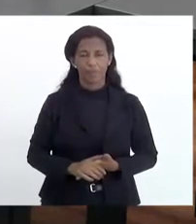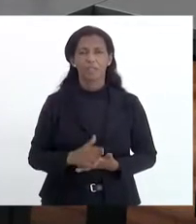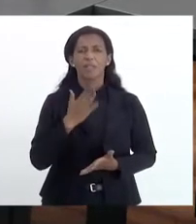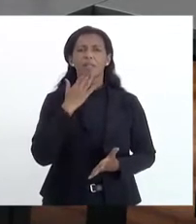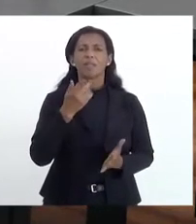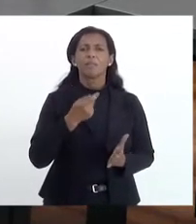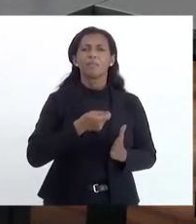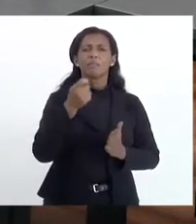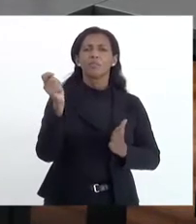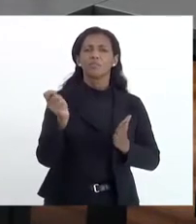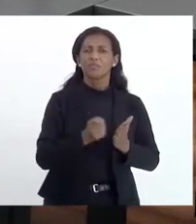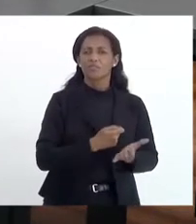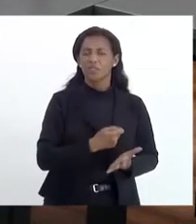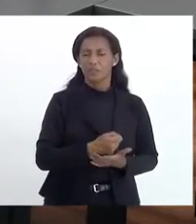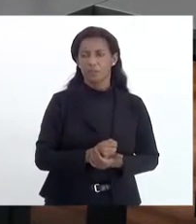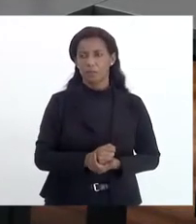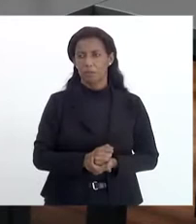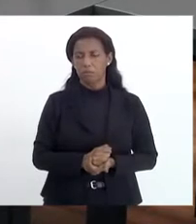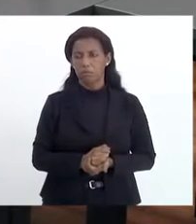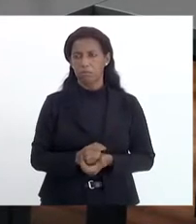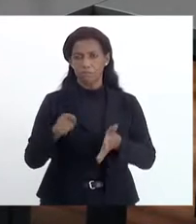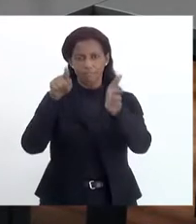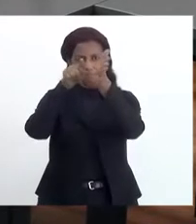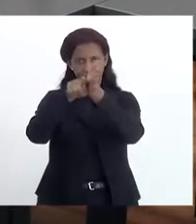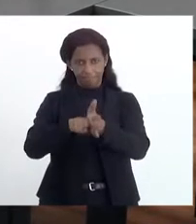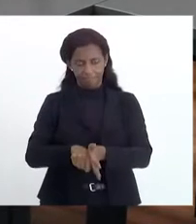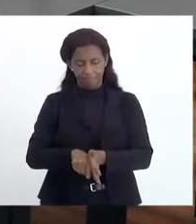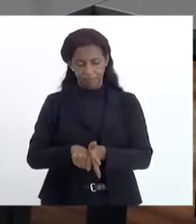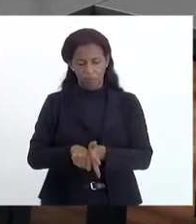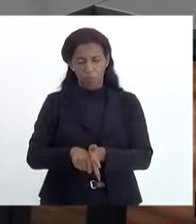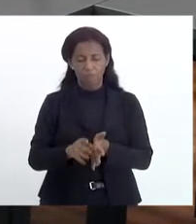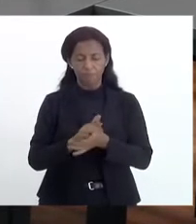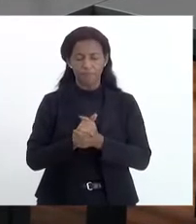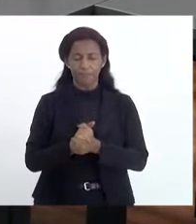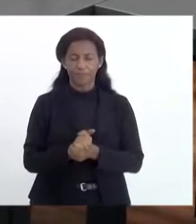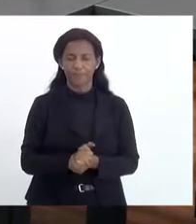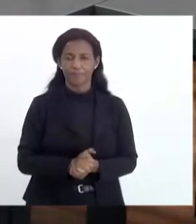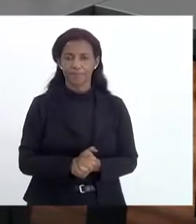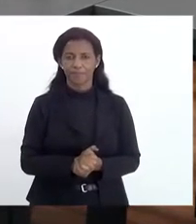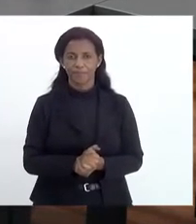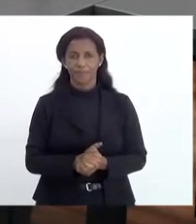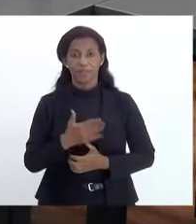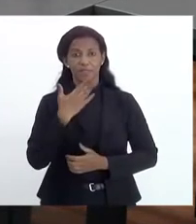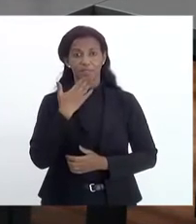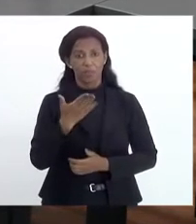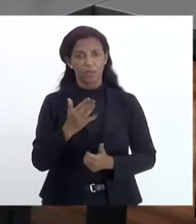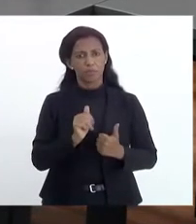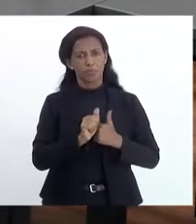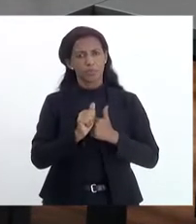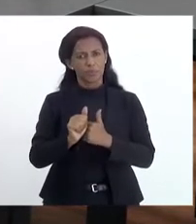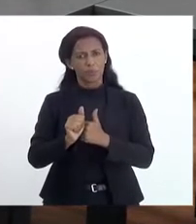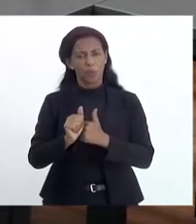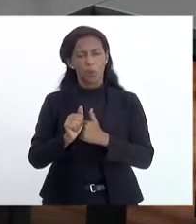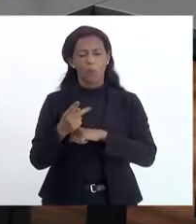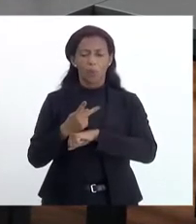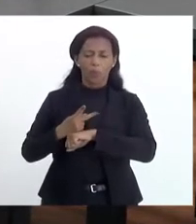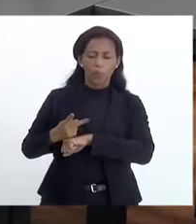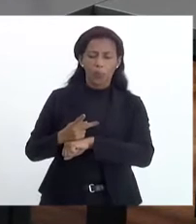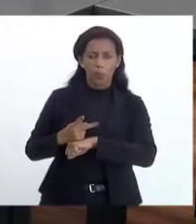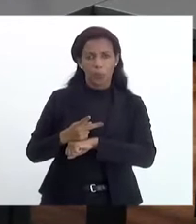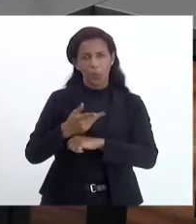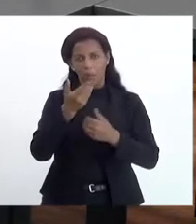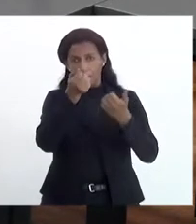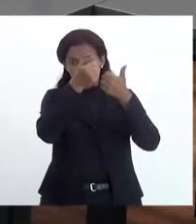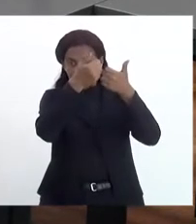estou pedindo por uma sessão, só para verificar. O senhor vai pedir vista... Isso. Eu vou pedir para um segmento procurar o senhor... para